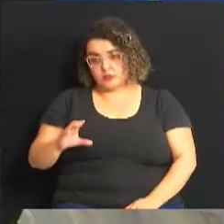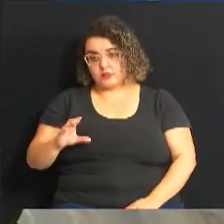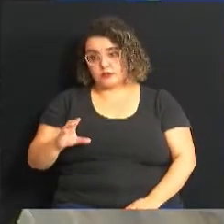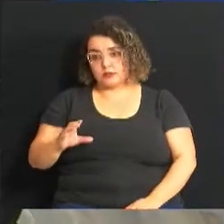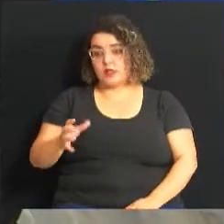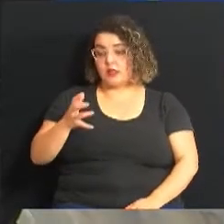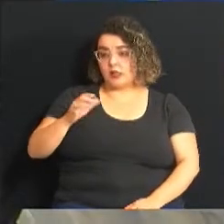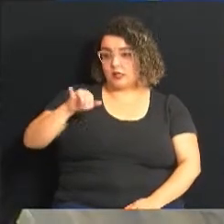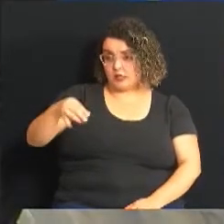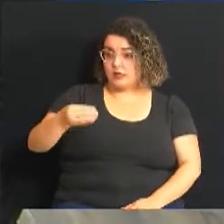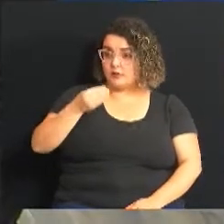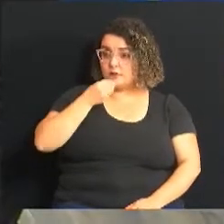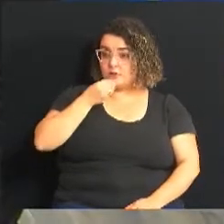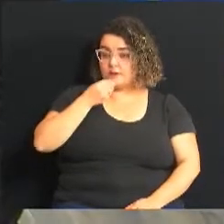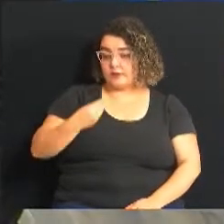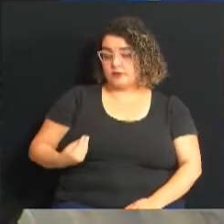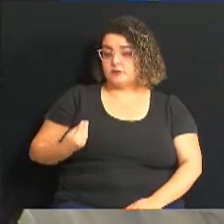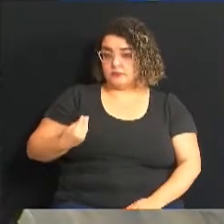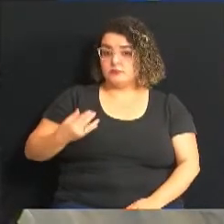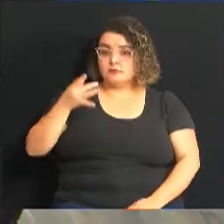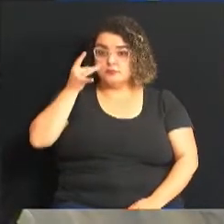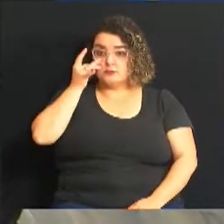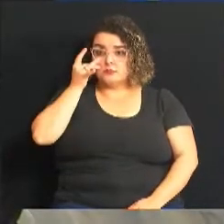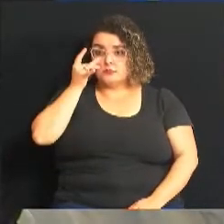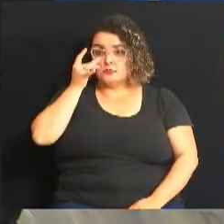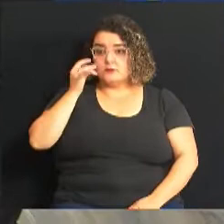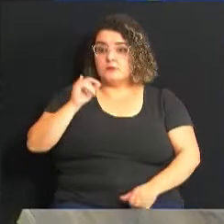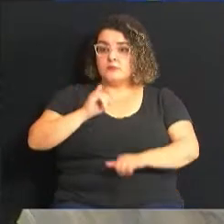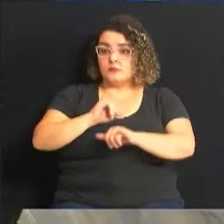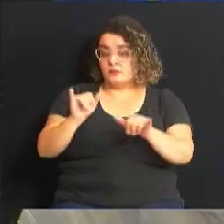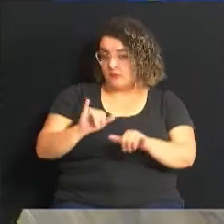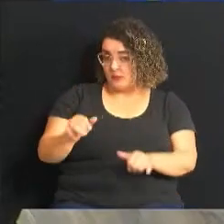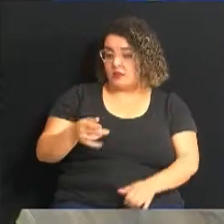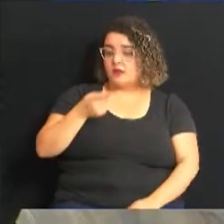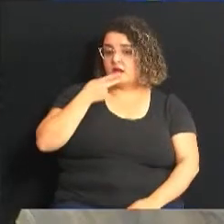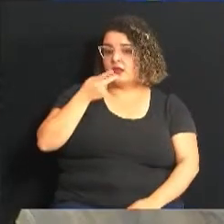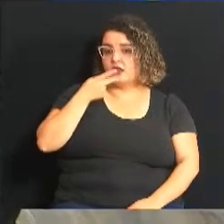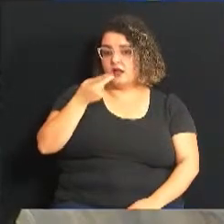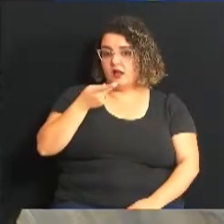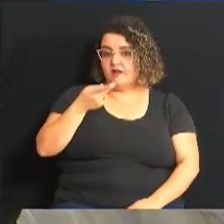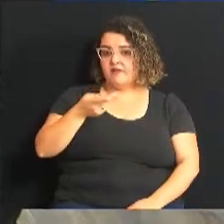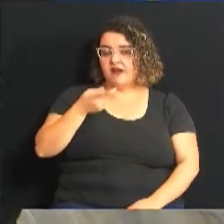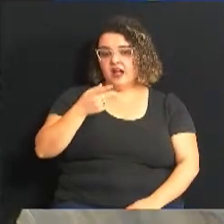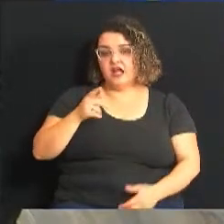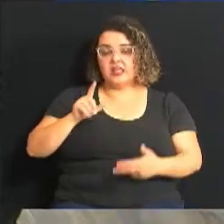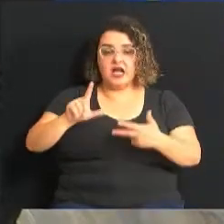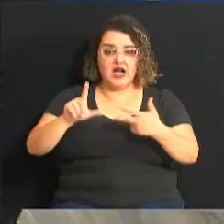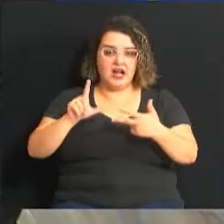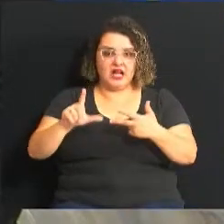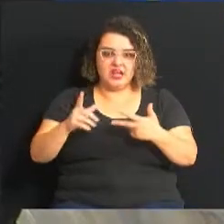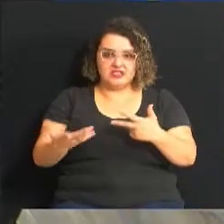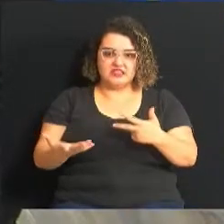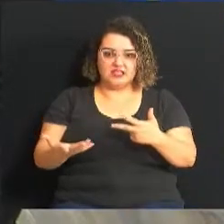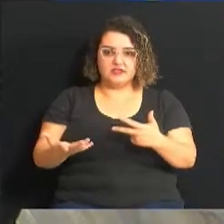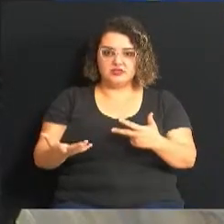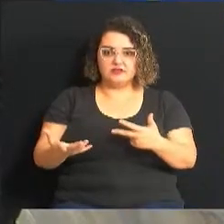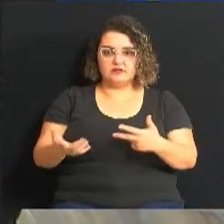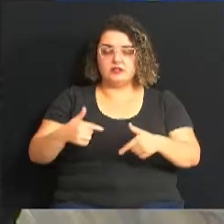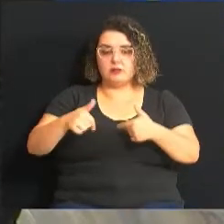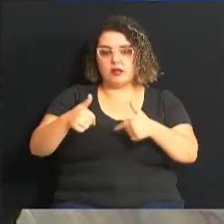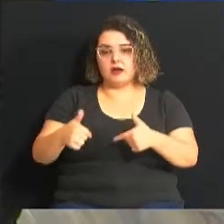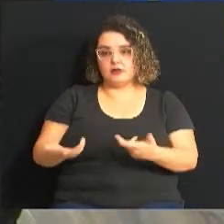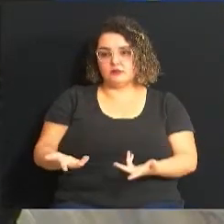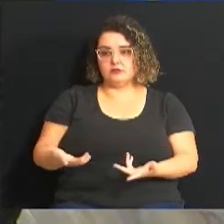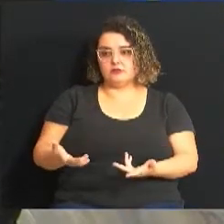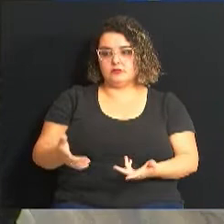quero aproveitar a sua presença aqui nos nossos estúdios para nós falarmos das notícias do Legislativo, do trabalho dos parlamentares, e a